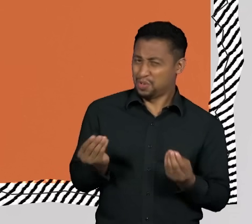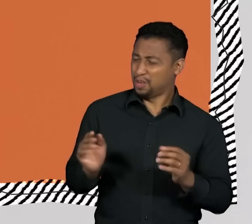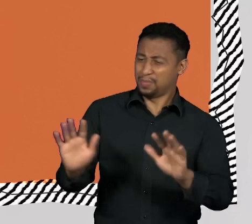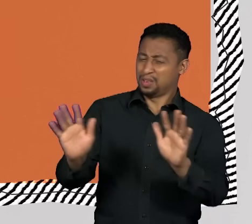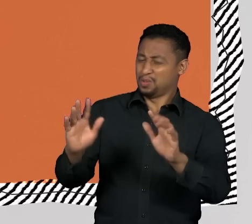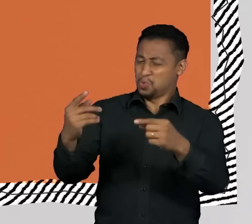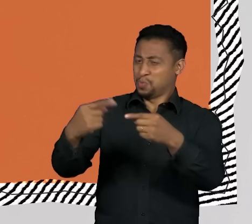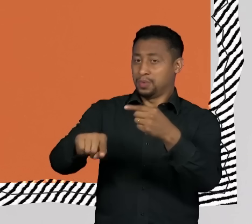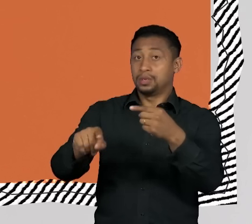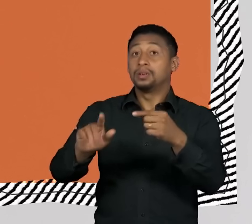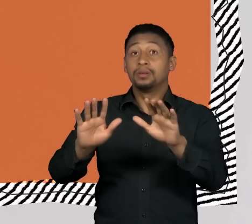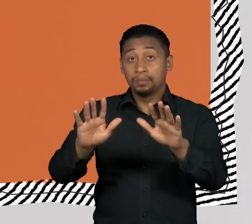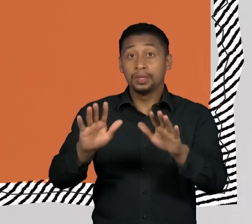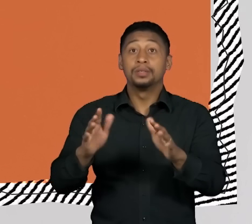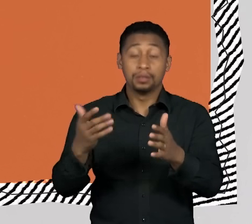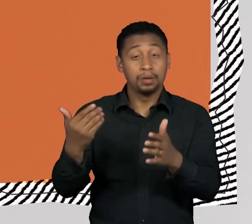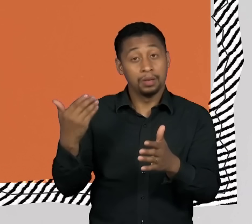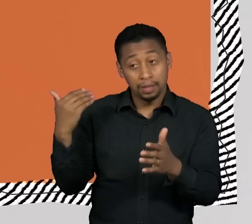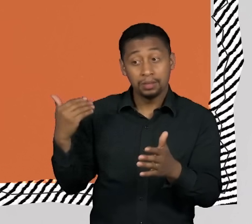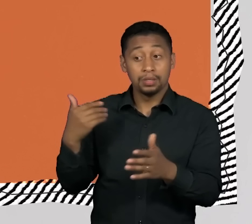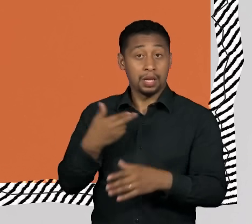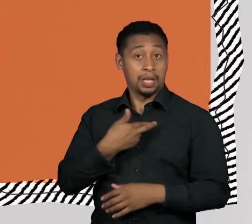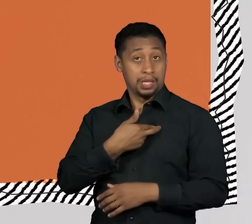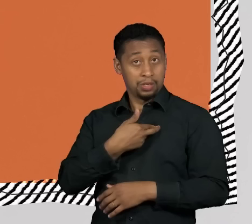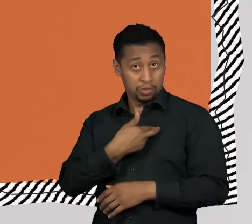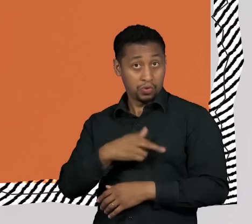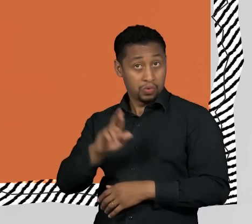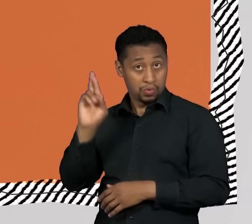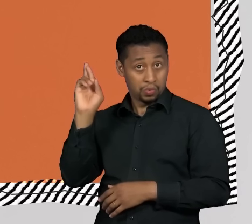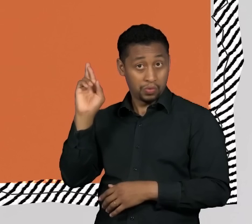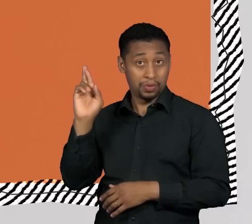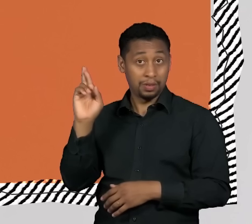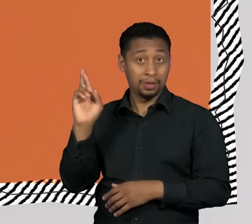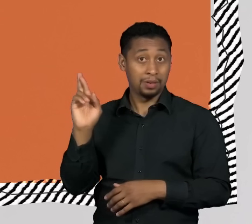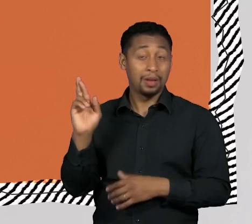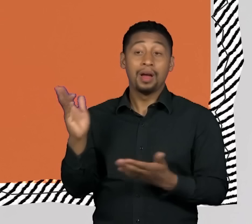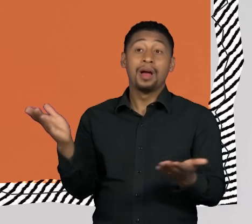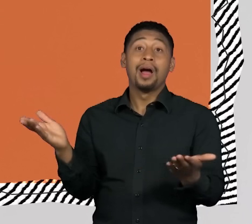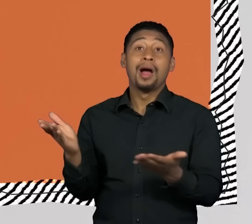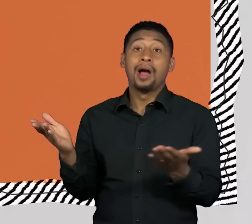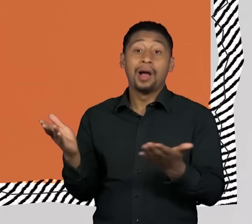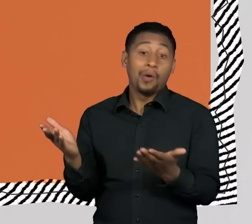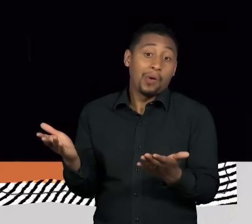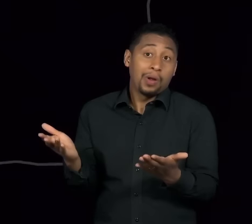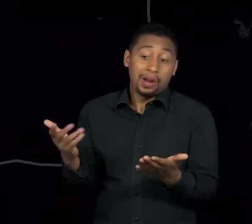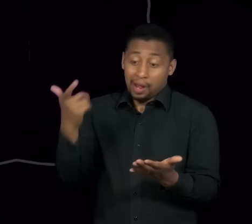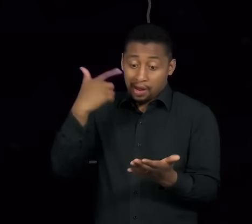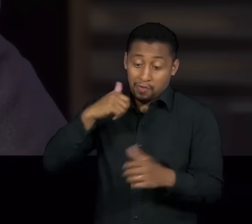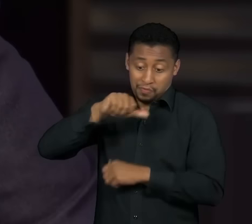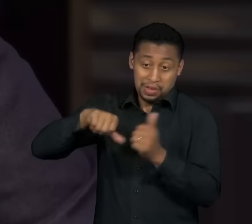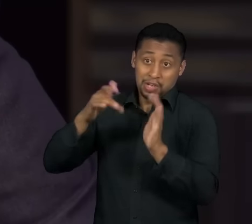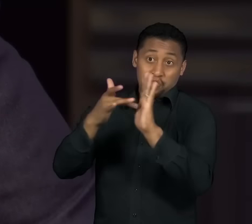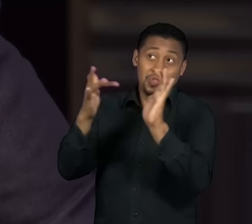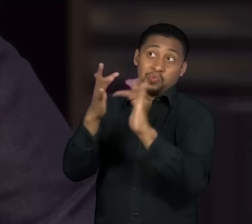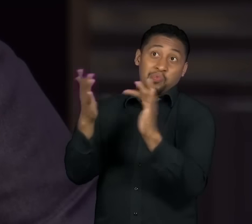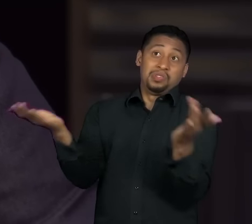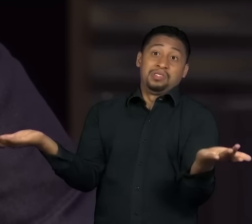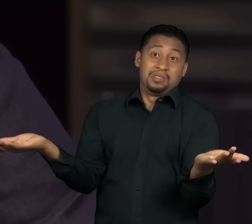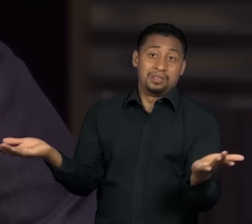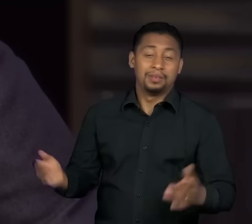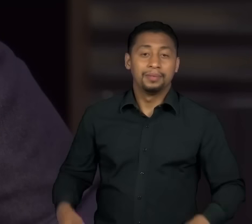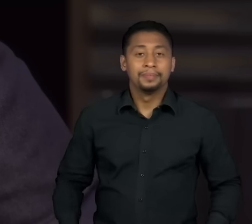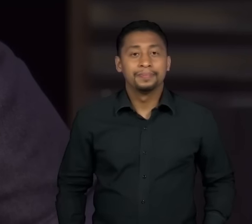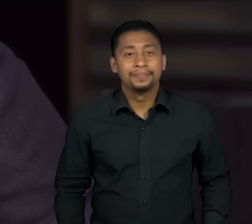sentido, porque eu tive aulas de religião e agora eu sou Jesus. Quando a gente